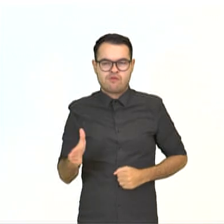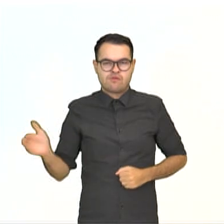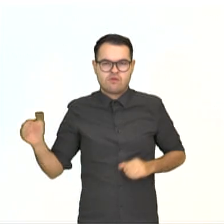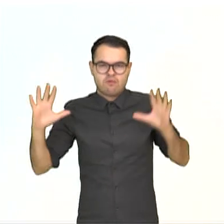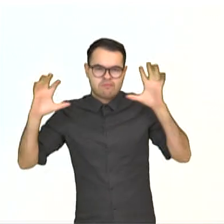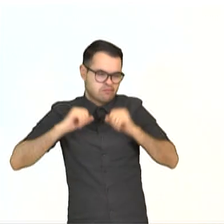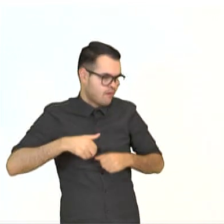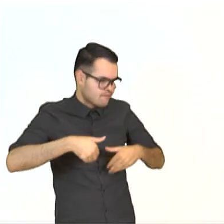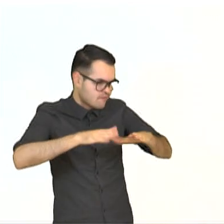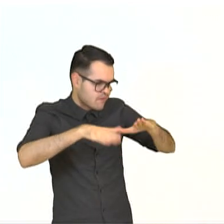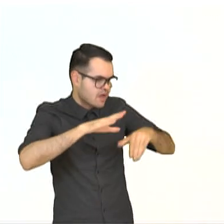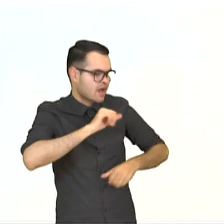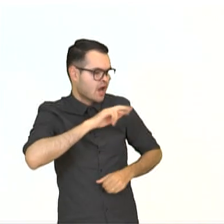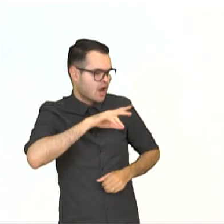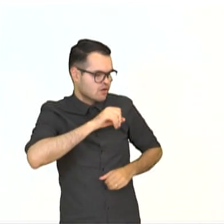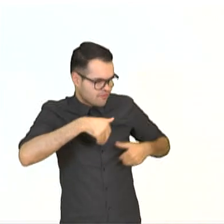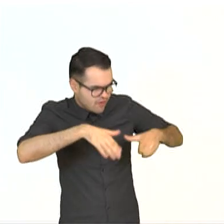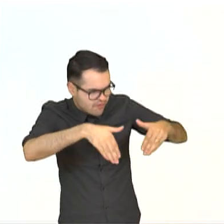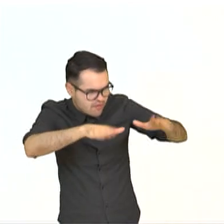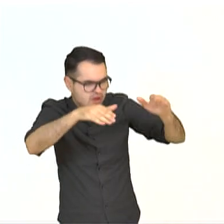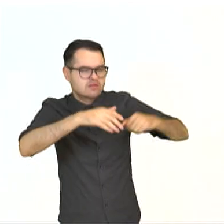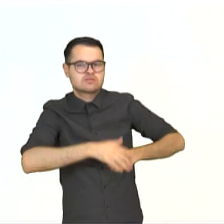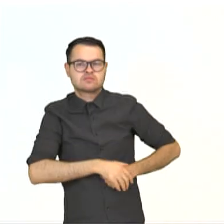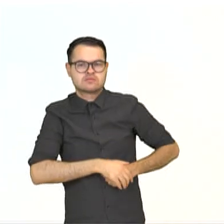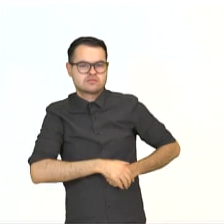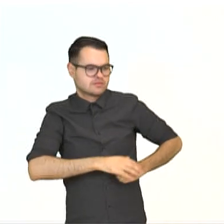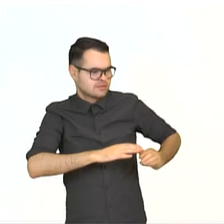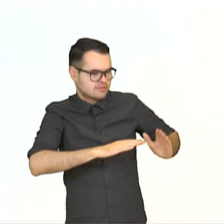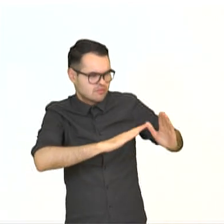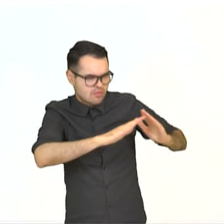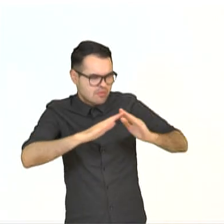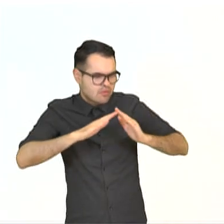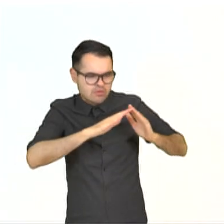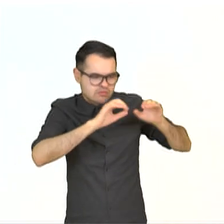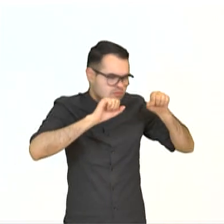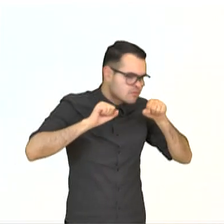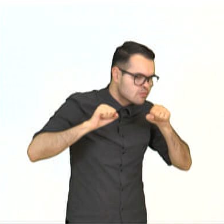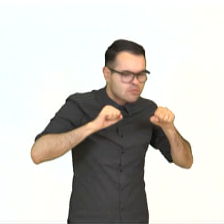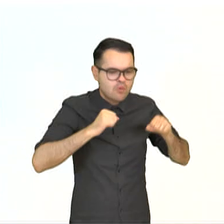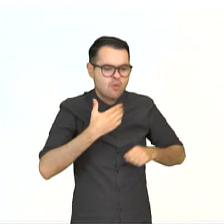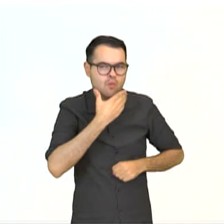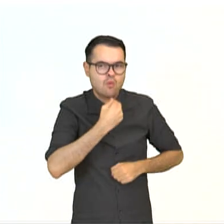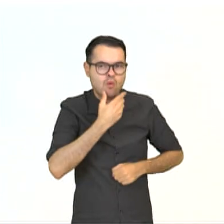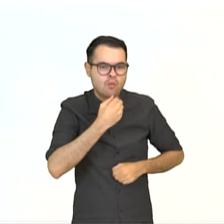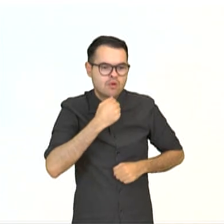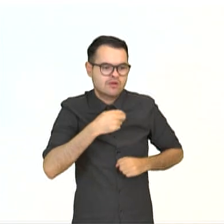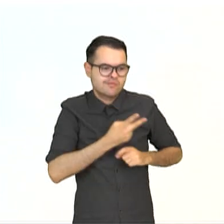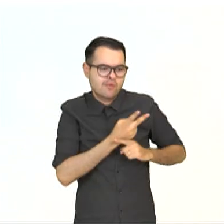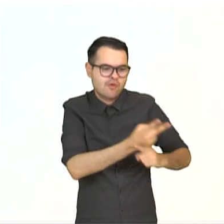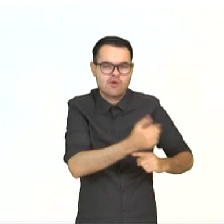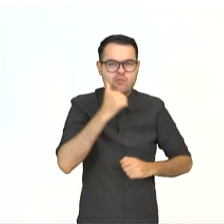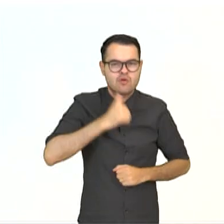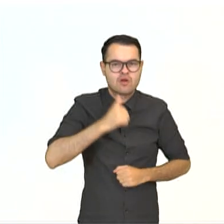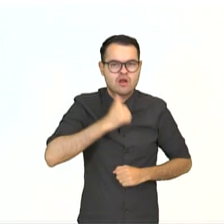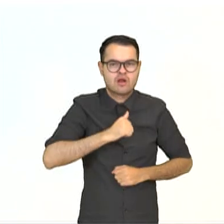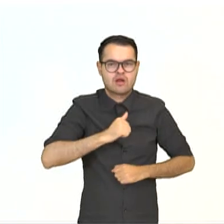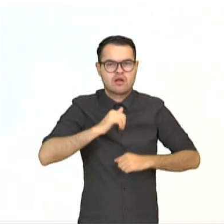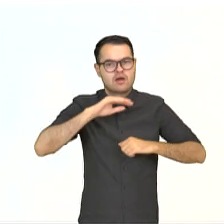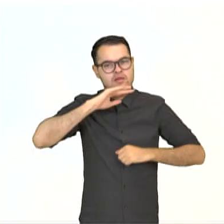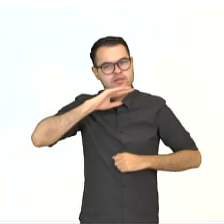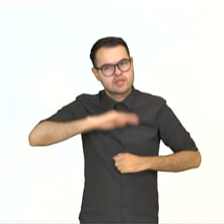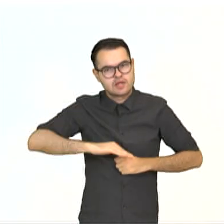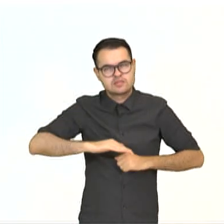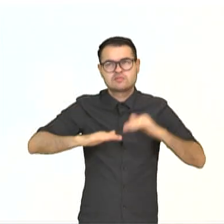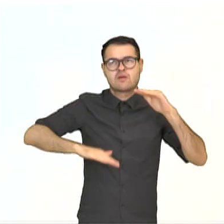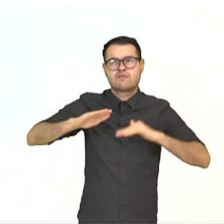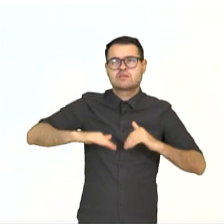disse: vai, Carlos, cê goste na vida. As casas espiam os homens que correm atrás das mulheres. A tarde talvez fosse